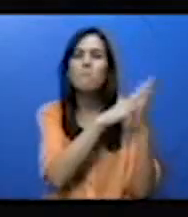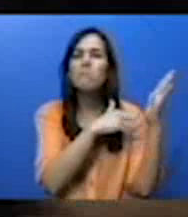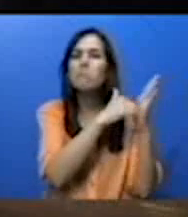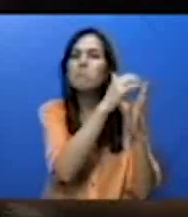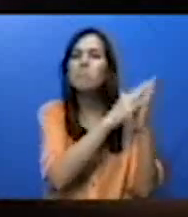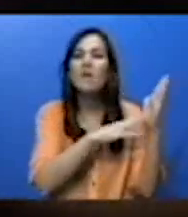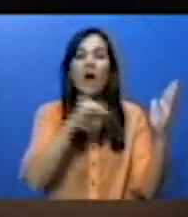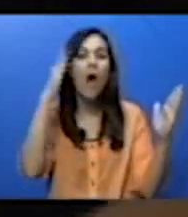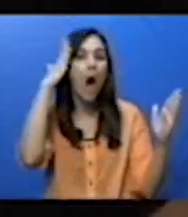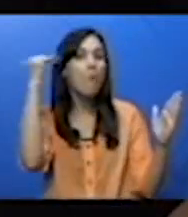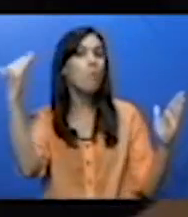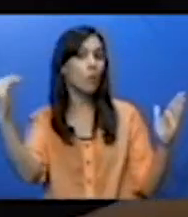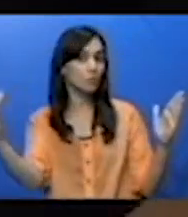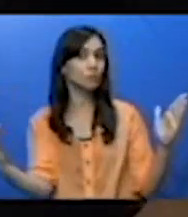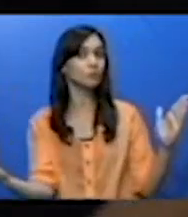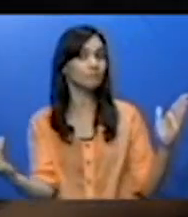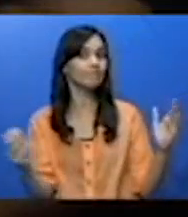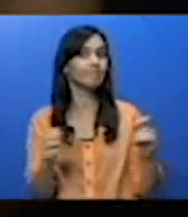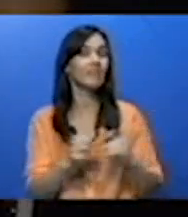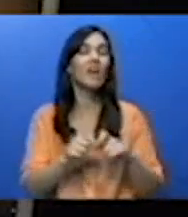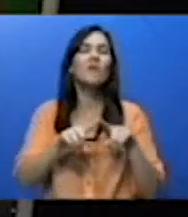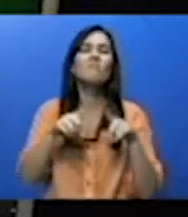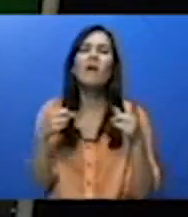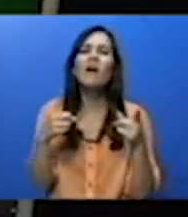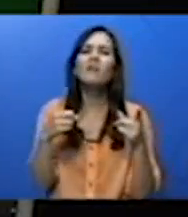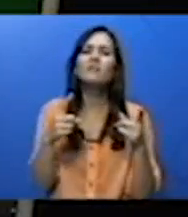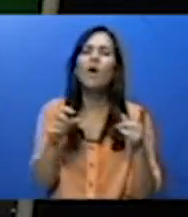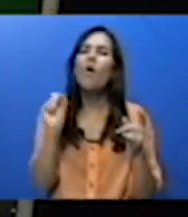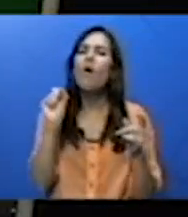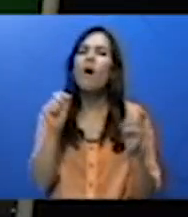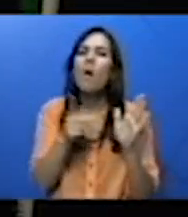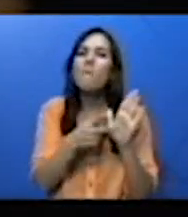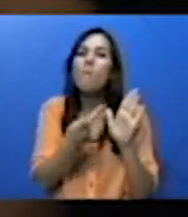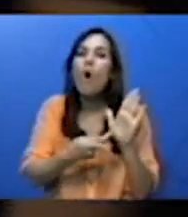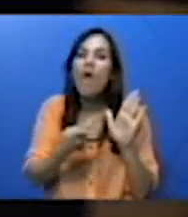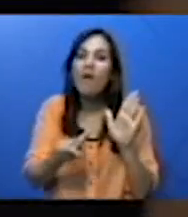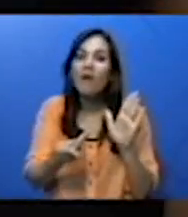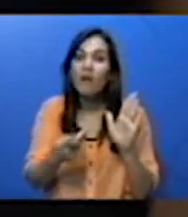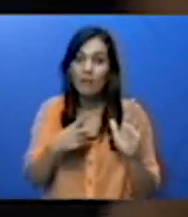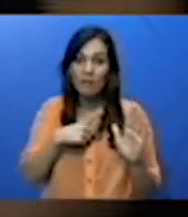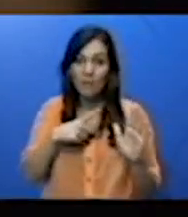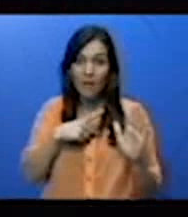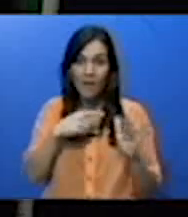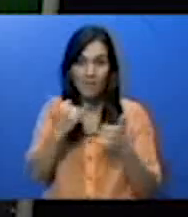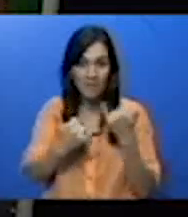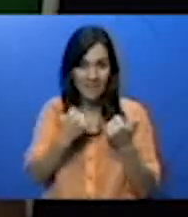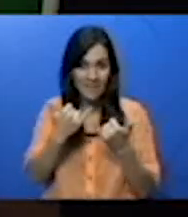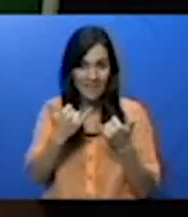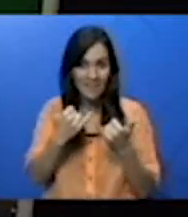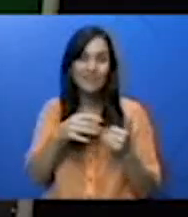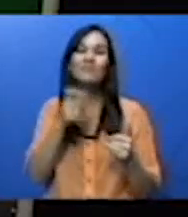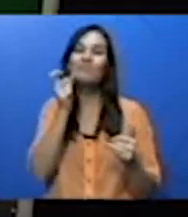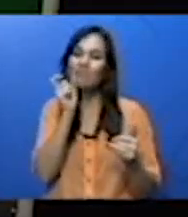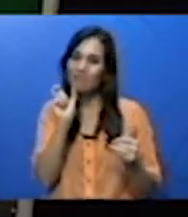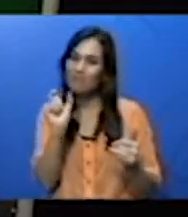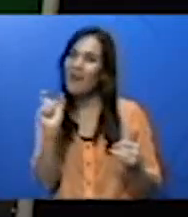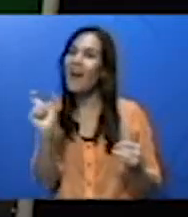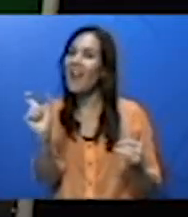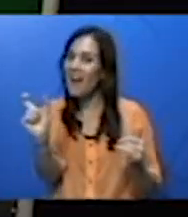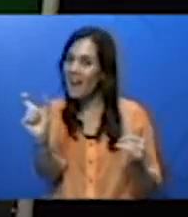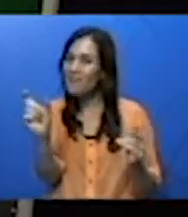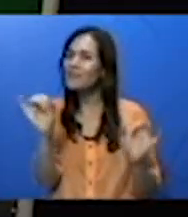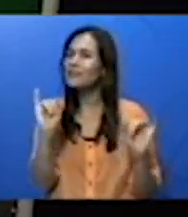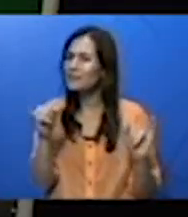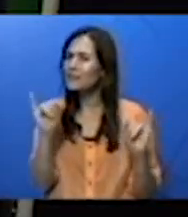né? Pintores famosos. E os poetas? Será que eles brincam? Mas com palavras, né,